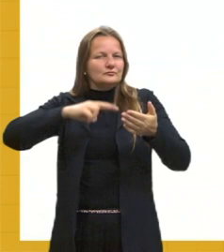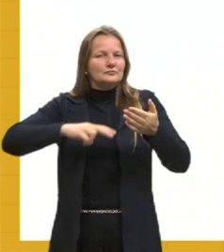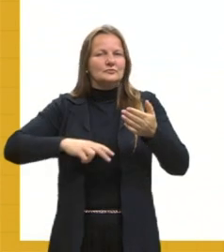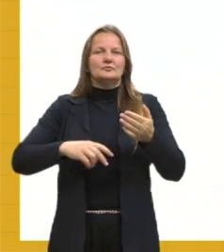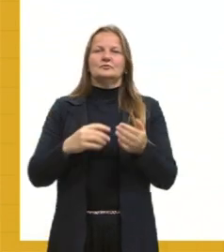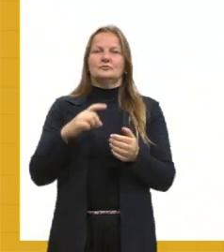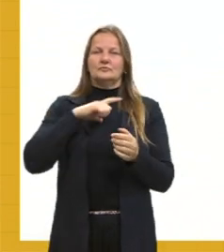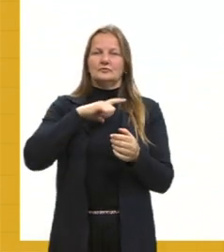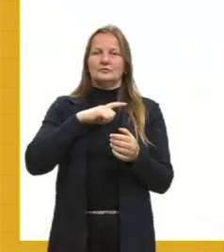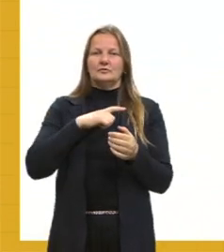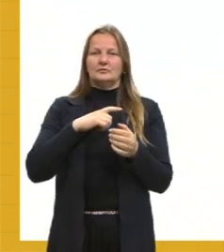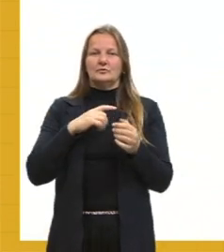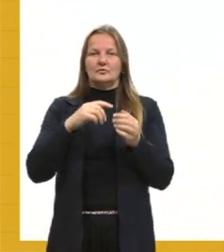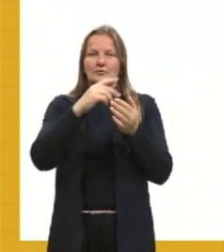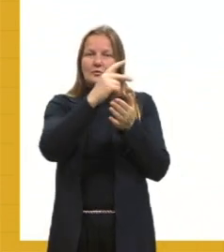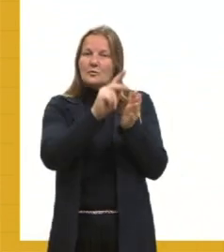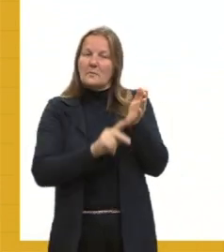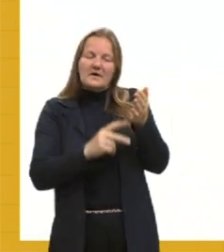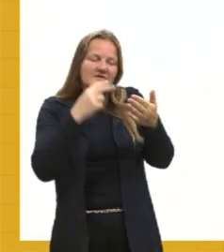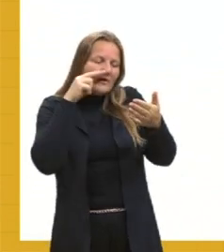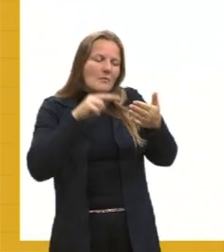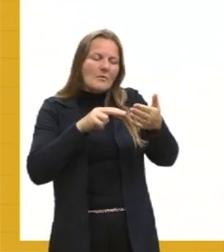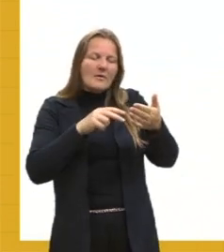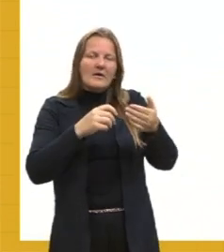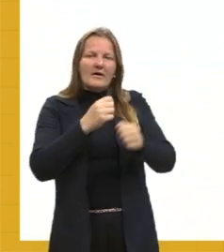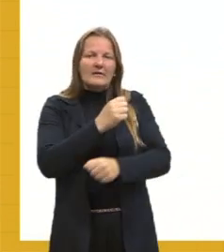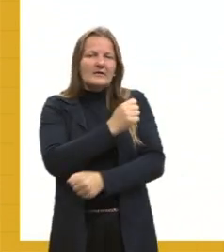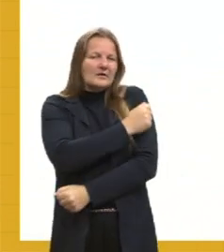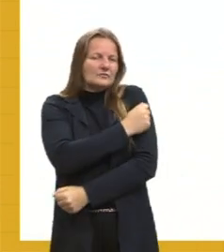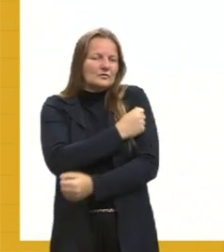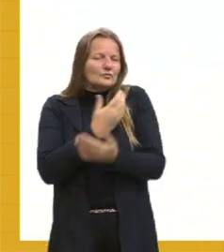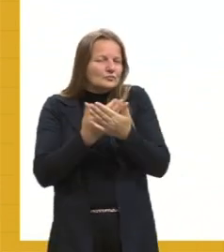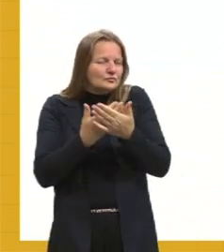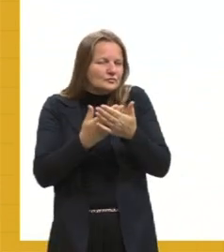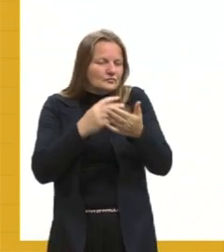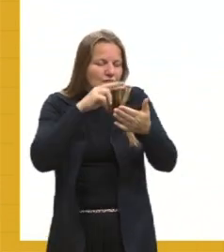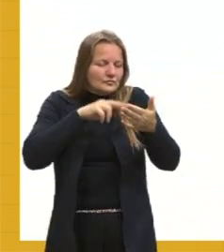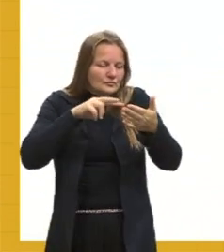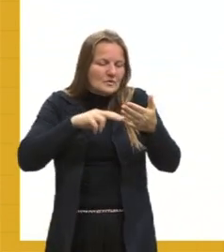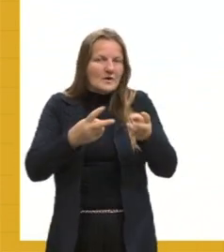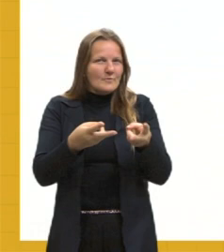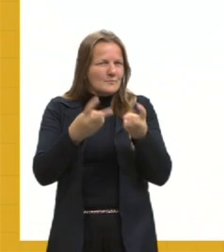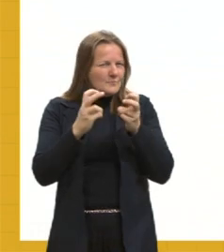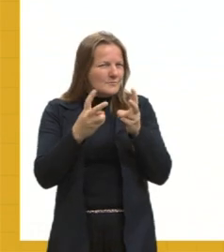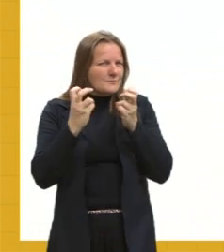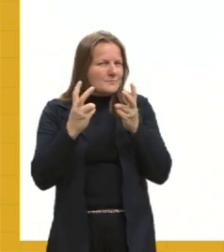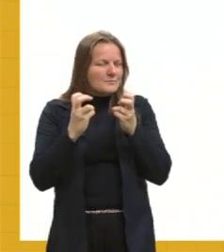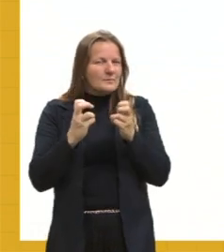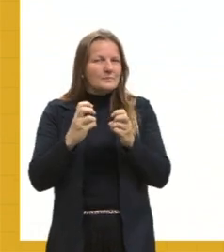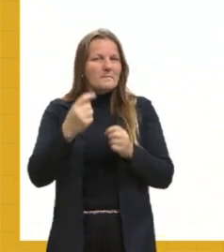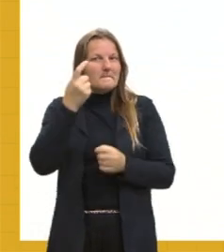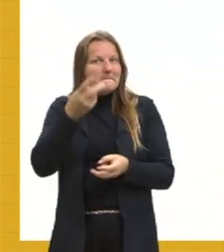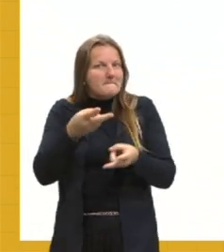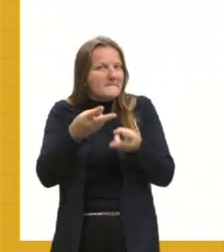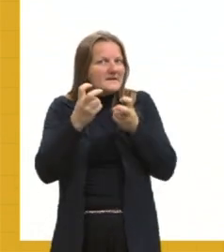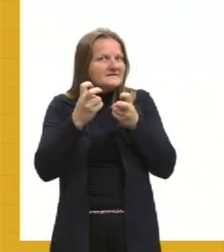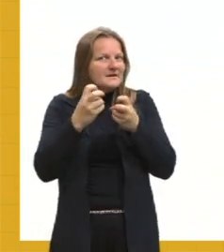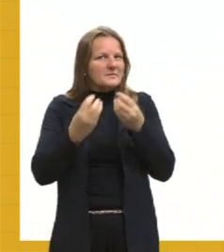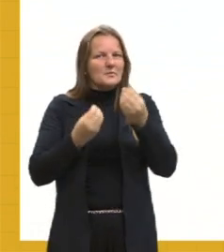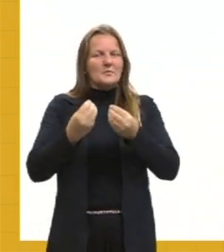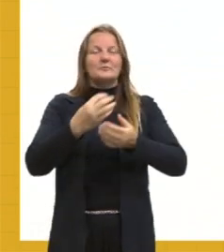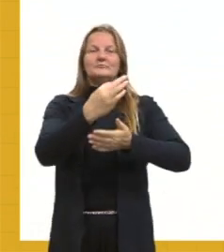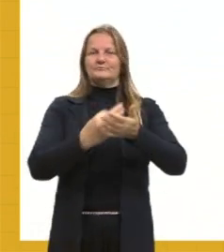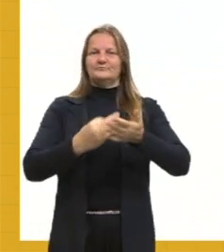do parecer do aluno o aluno precisa identificar dentro dos textos a criticidade e um dos textos mais